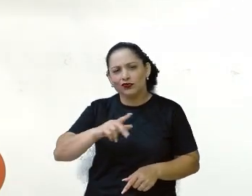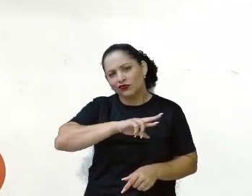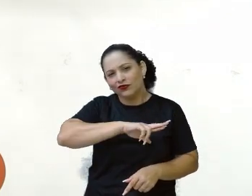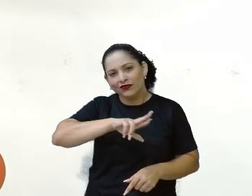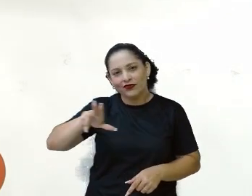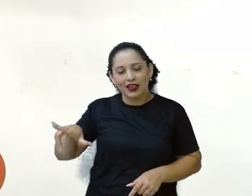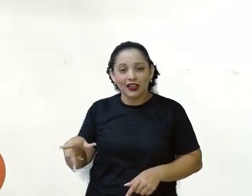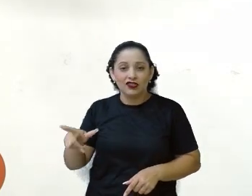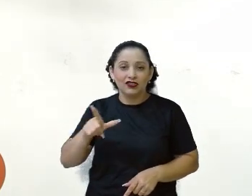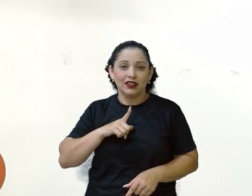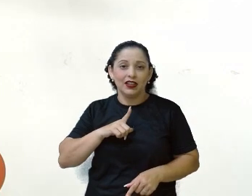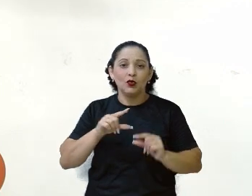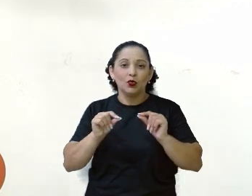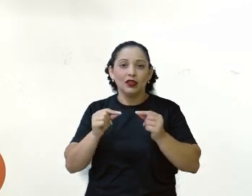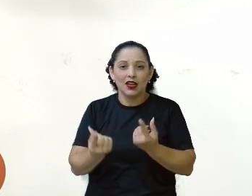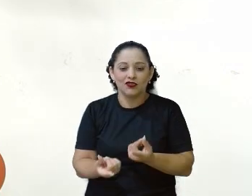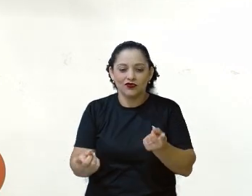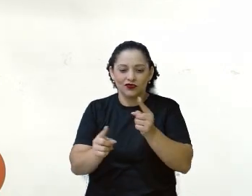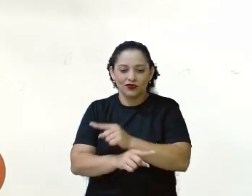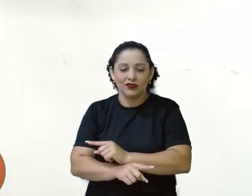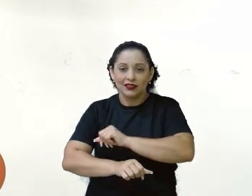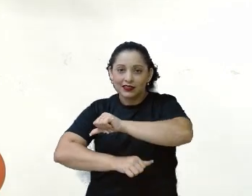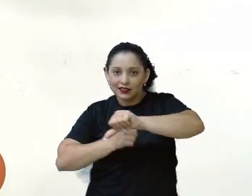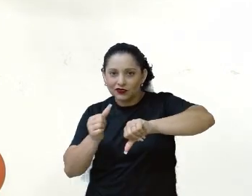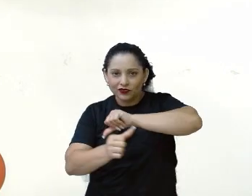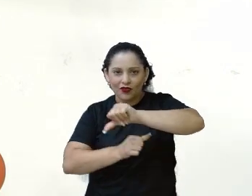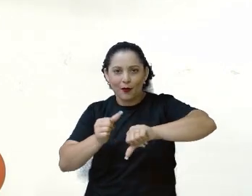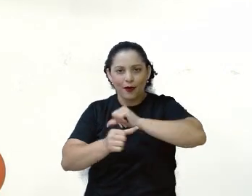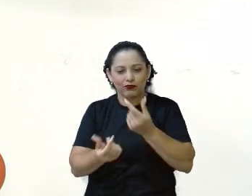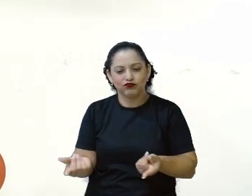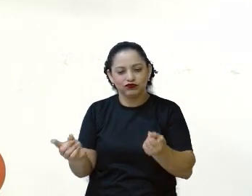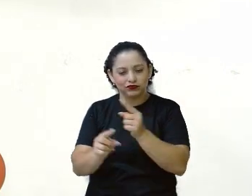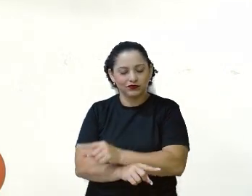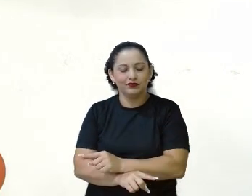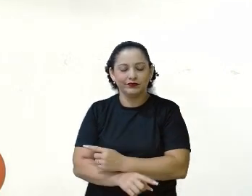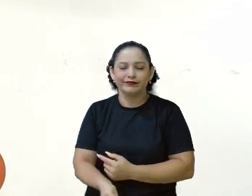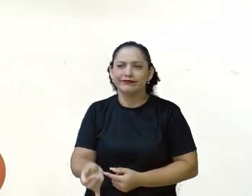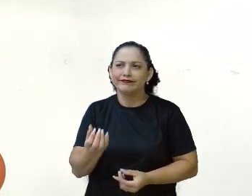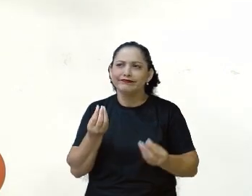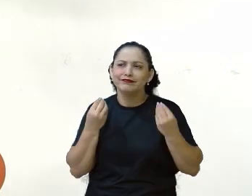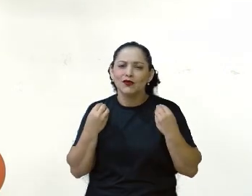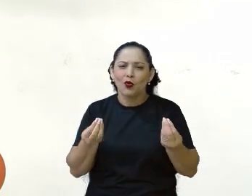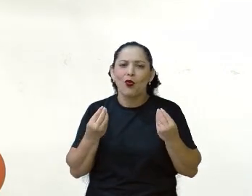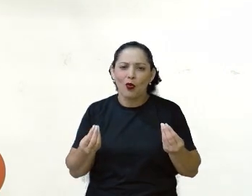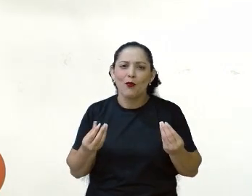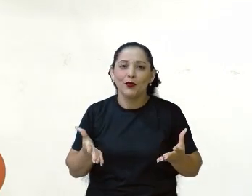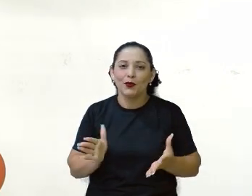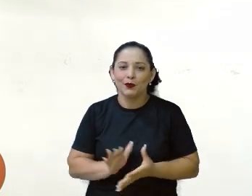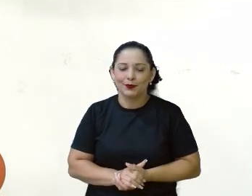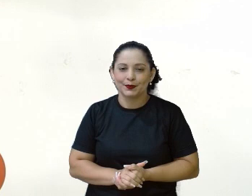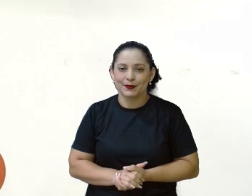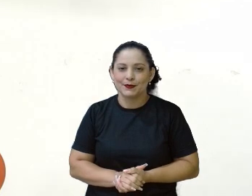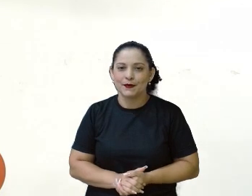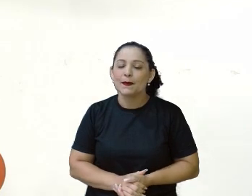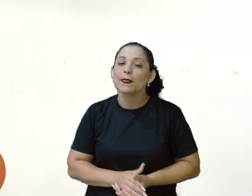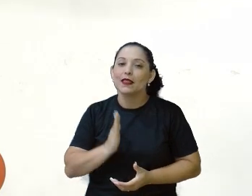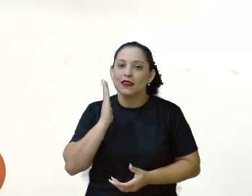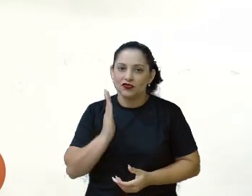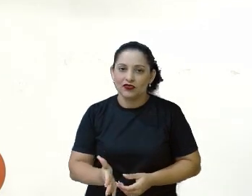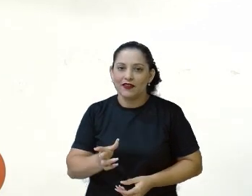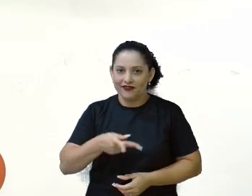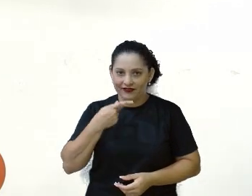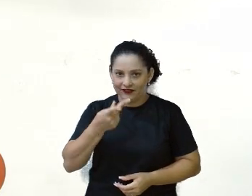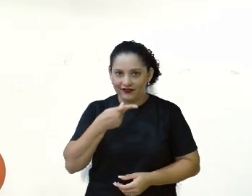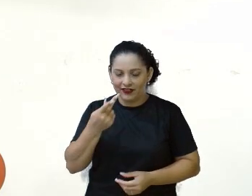as conversões. A gente tem as conversões. Como assim, professora? Eu não disse a vocês